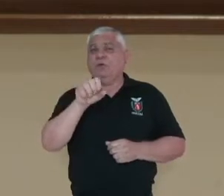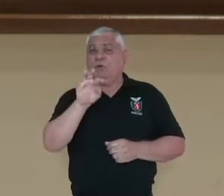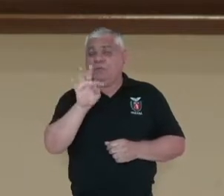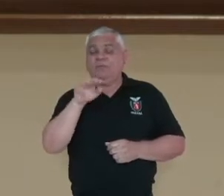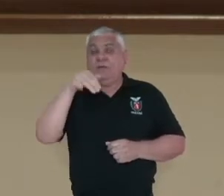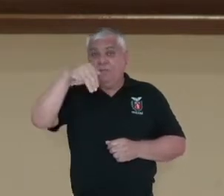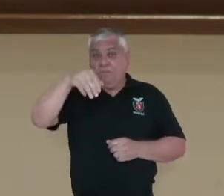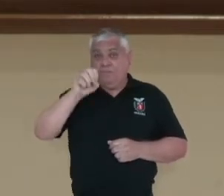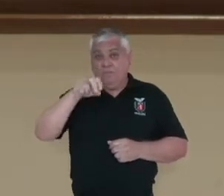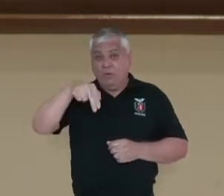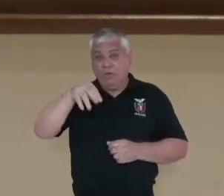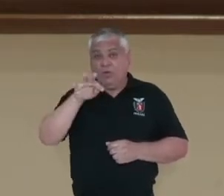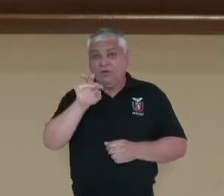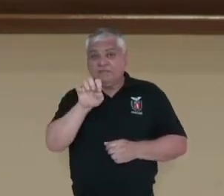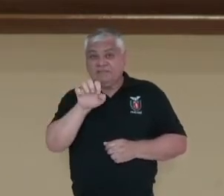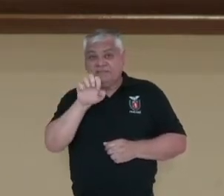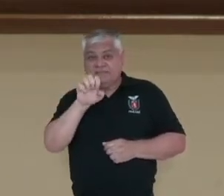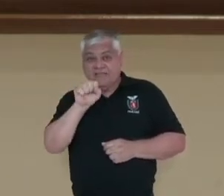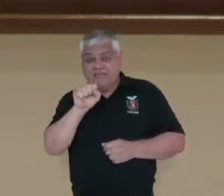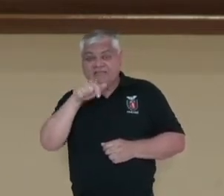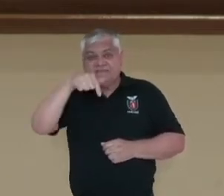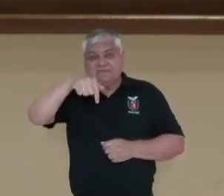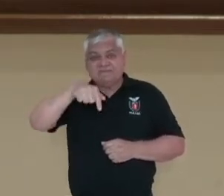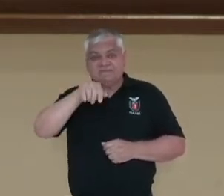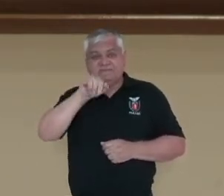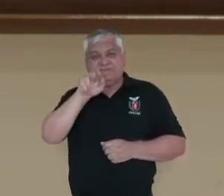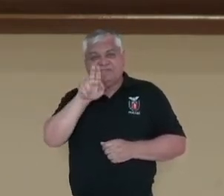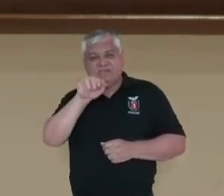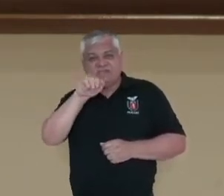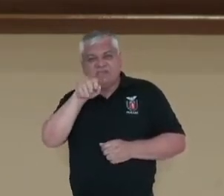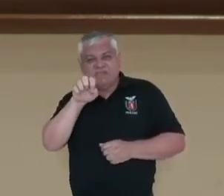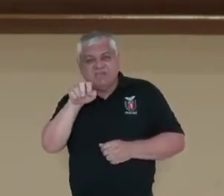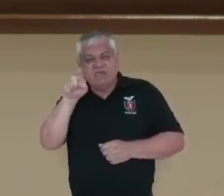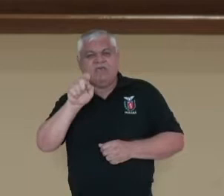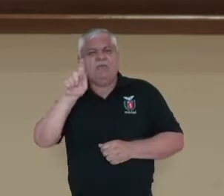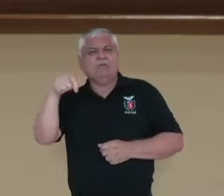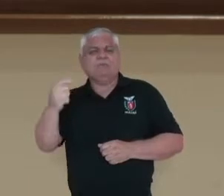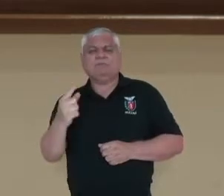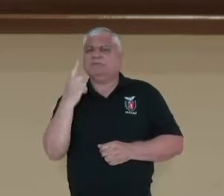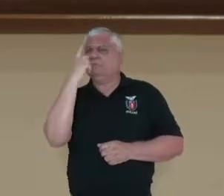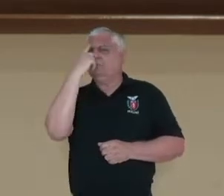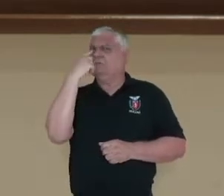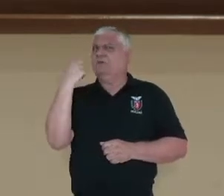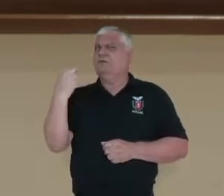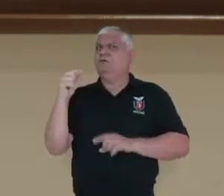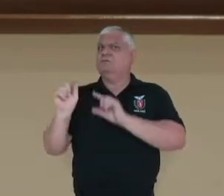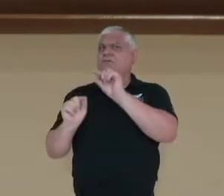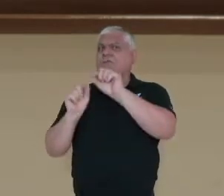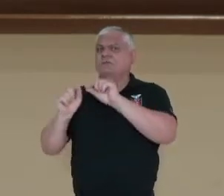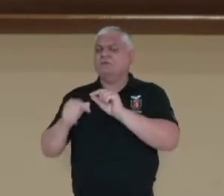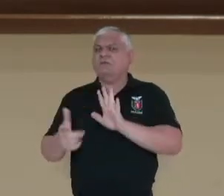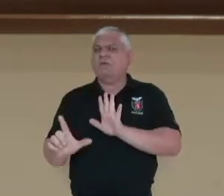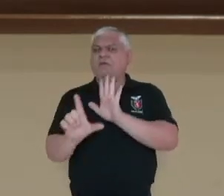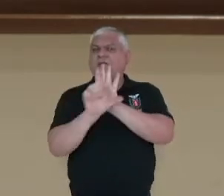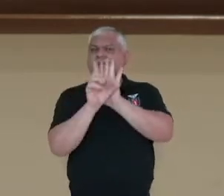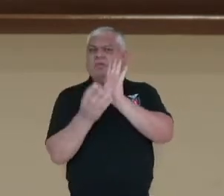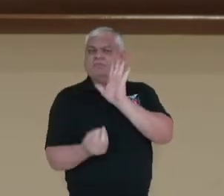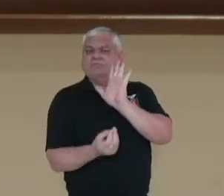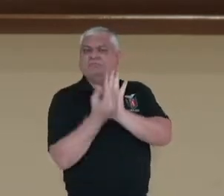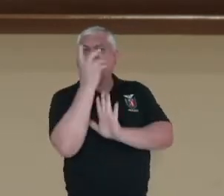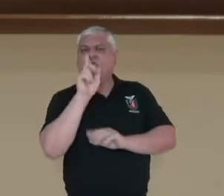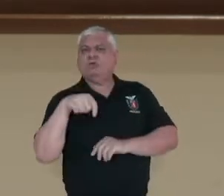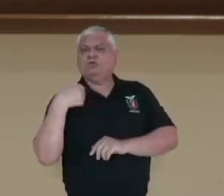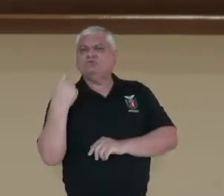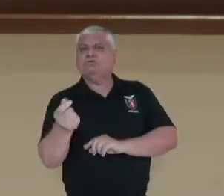obra de Montesquieu chamada O Espírito das Leis, fundamental para o pensamento